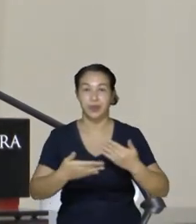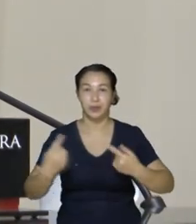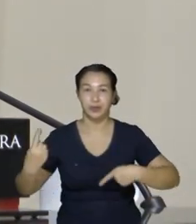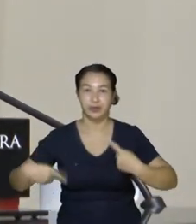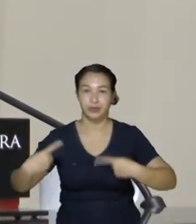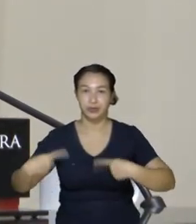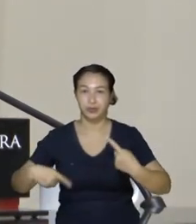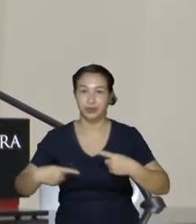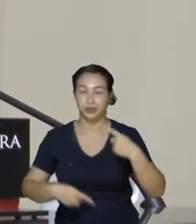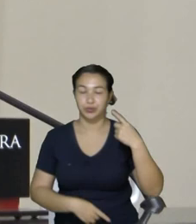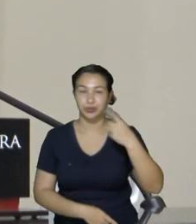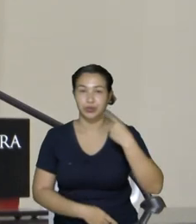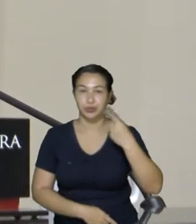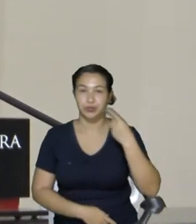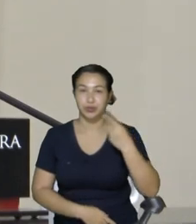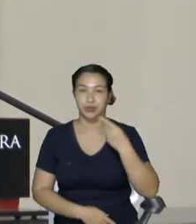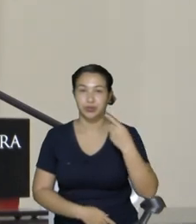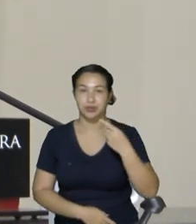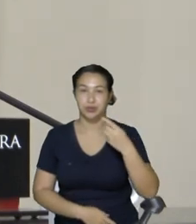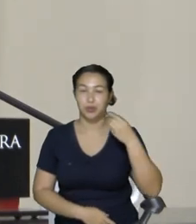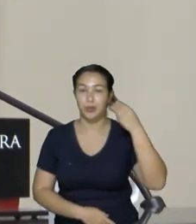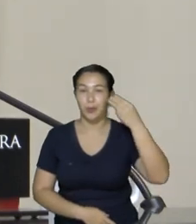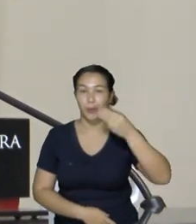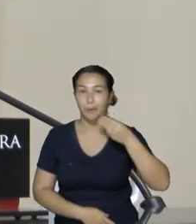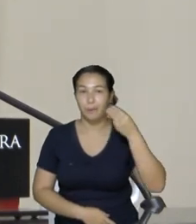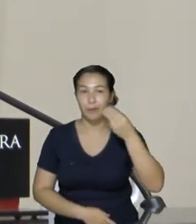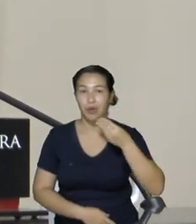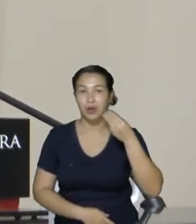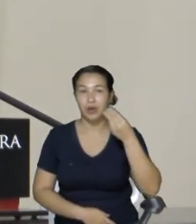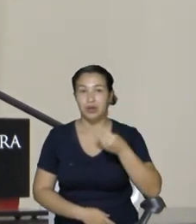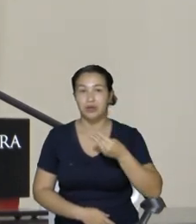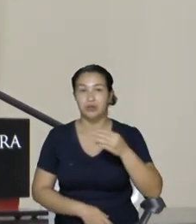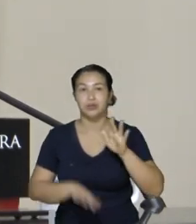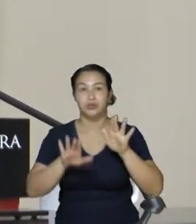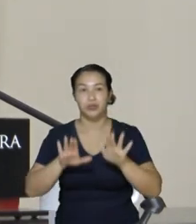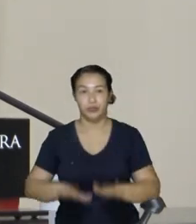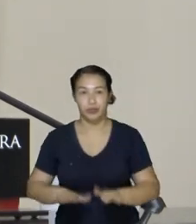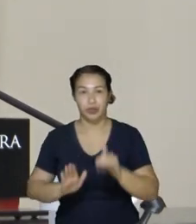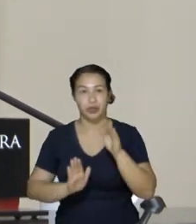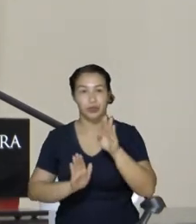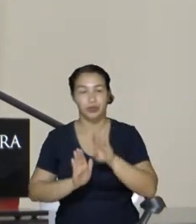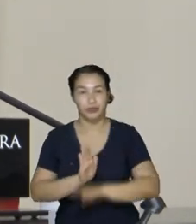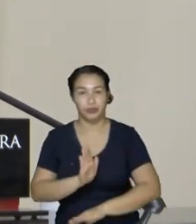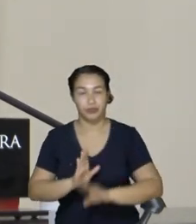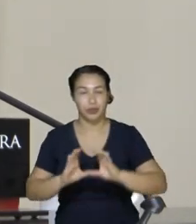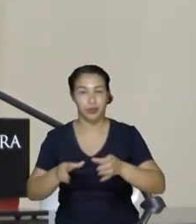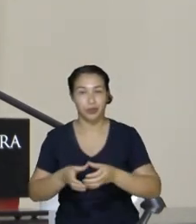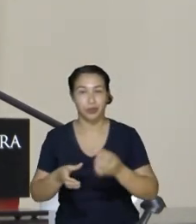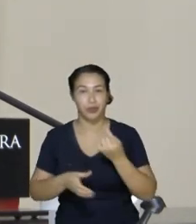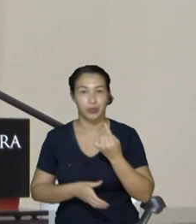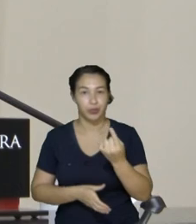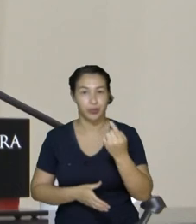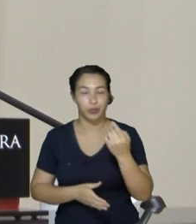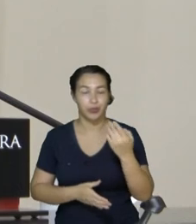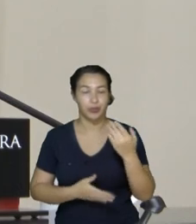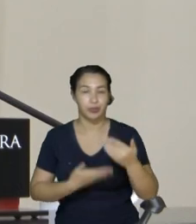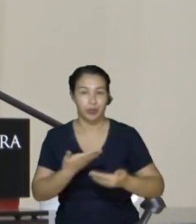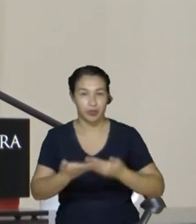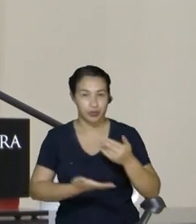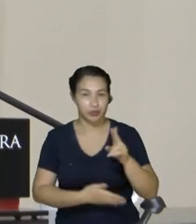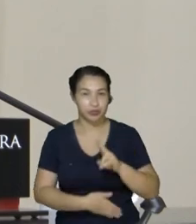pelo senhor deputado Márcio Machado, foi mantido o veto em turno único pelo processo